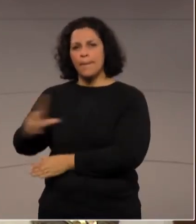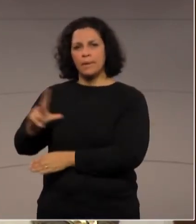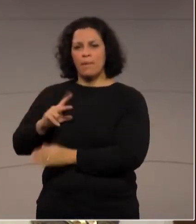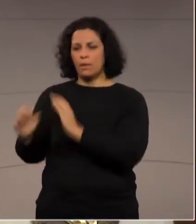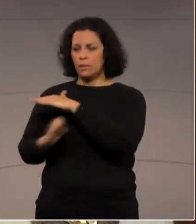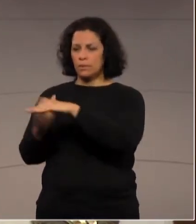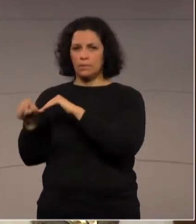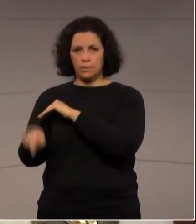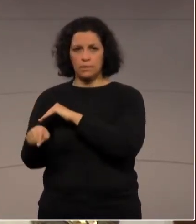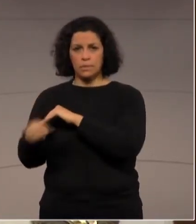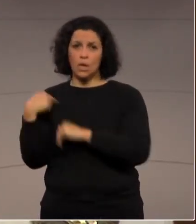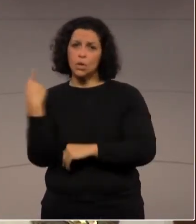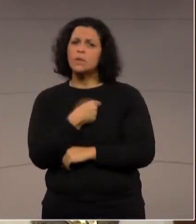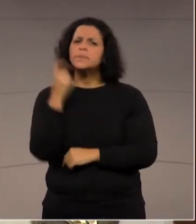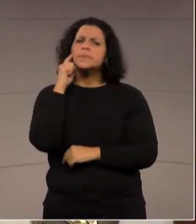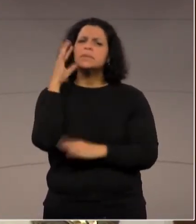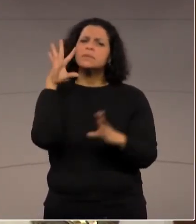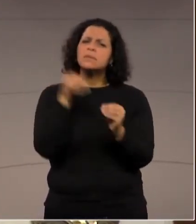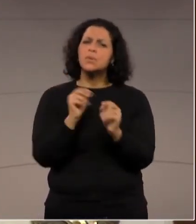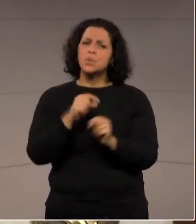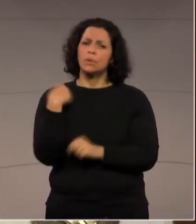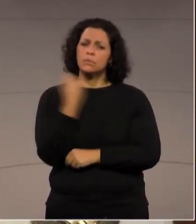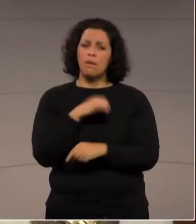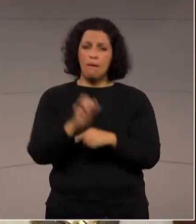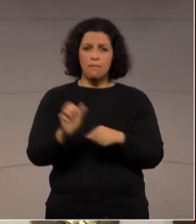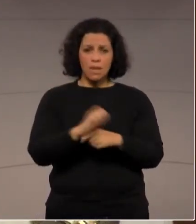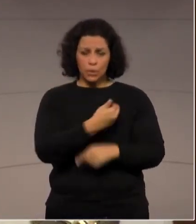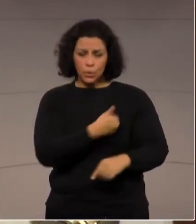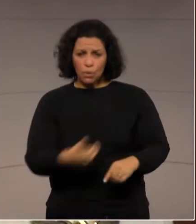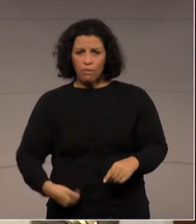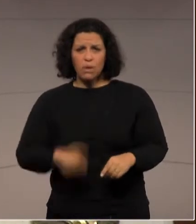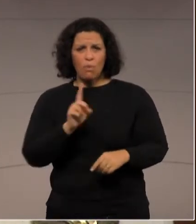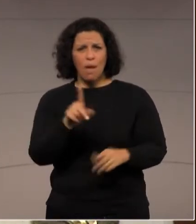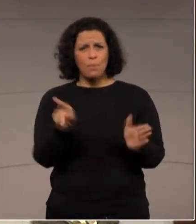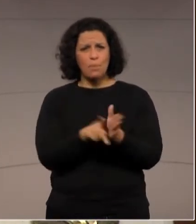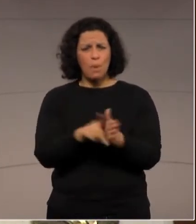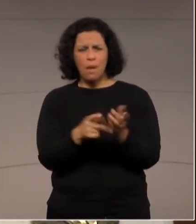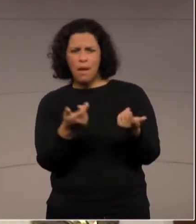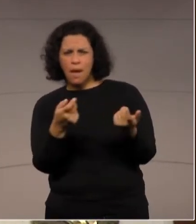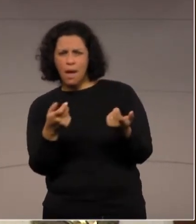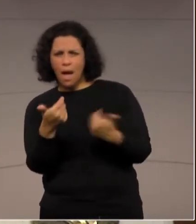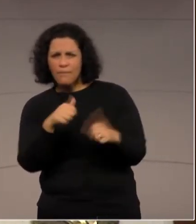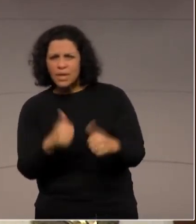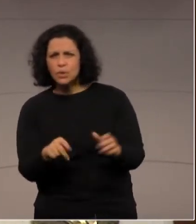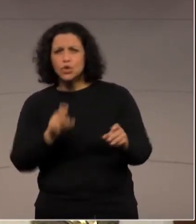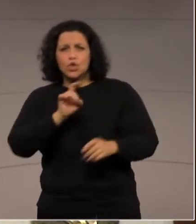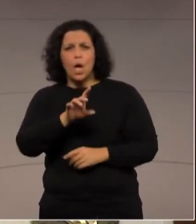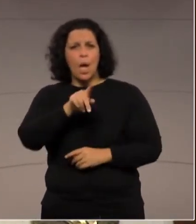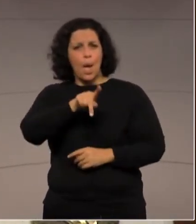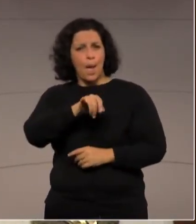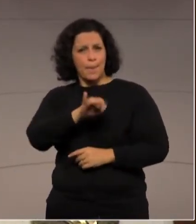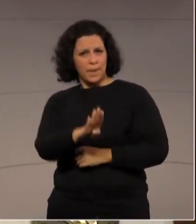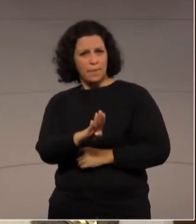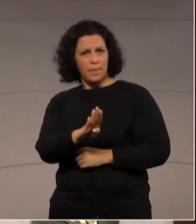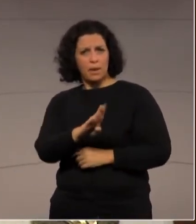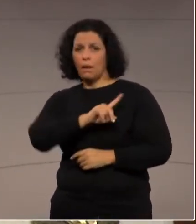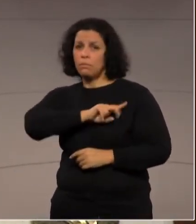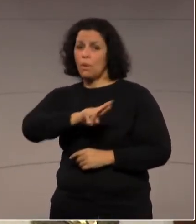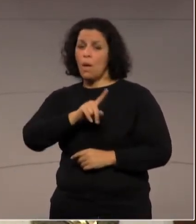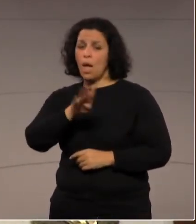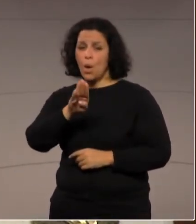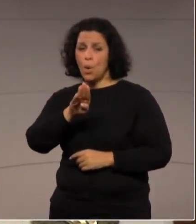o que a gente precisa entender que o estado não pode ser governado analisando somente o pib o pib tão